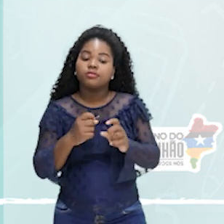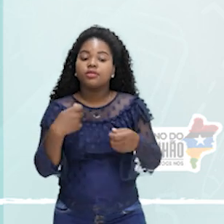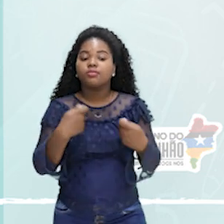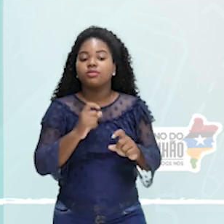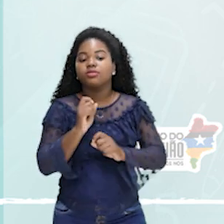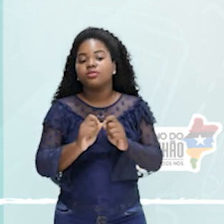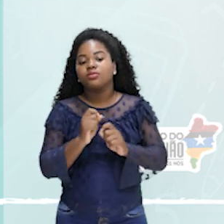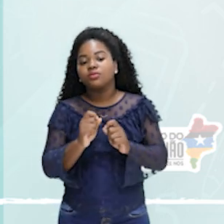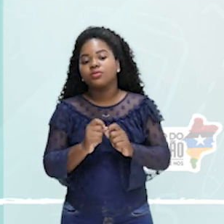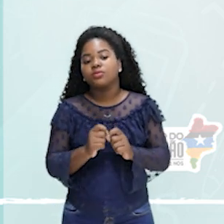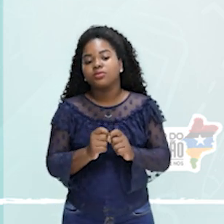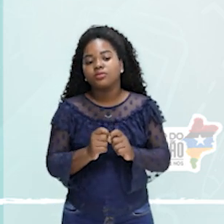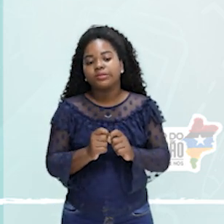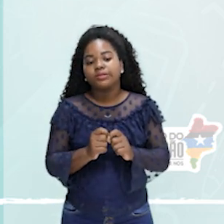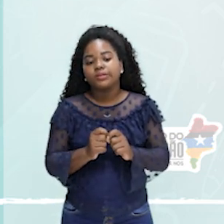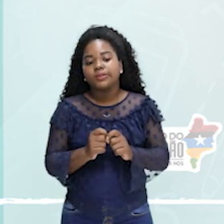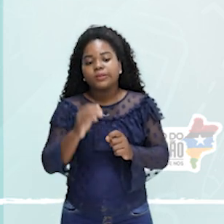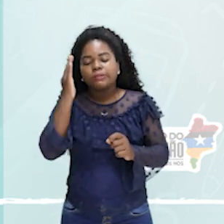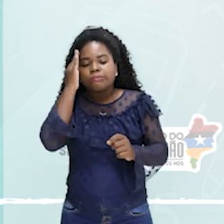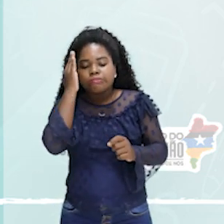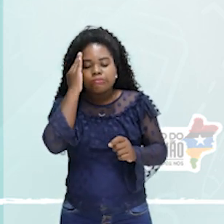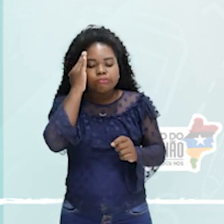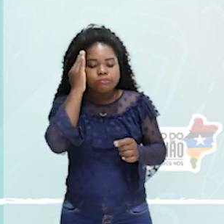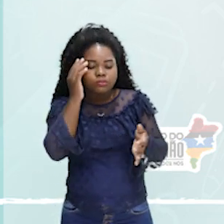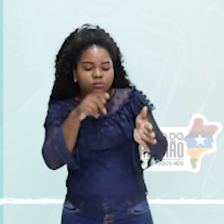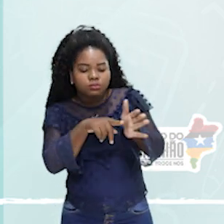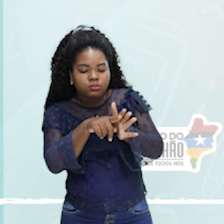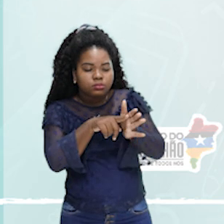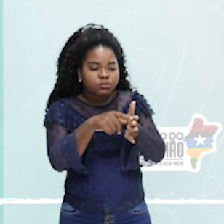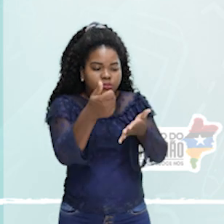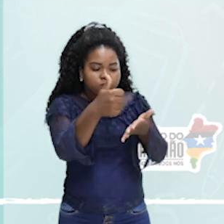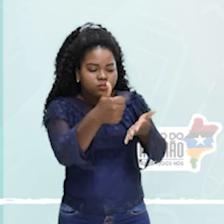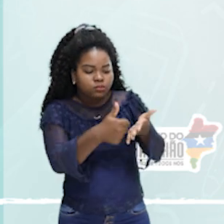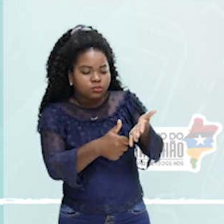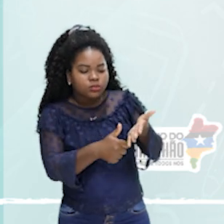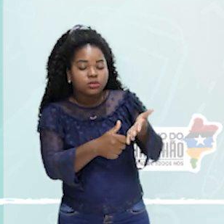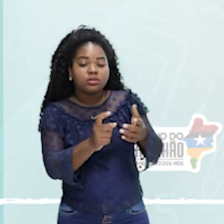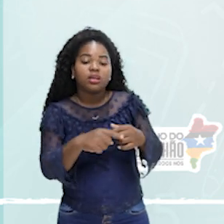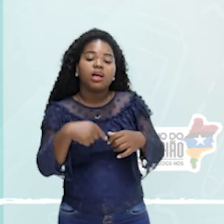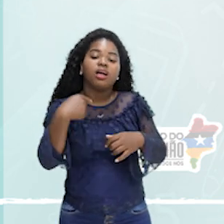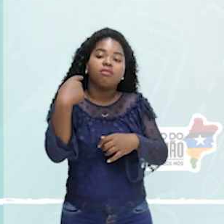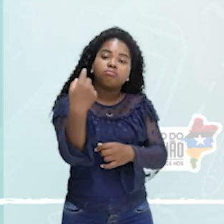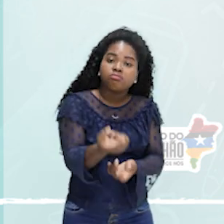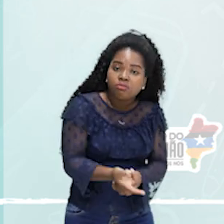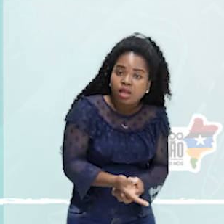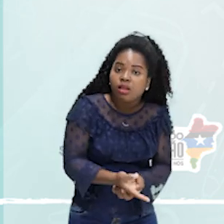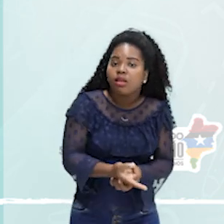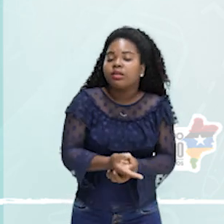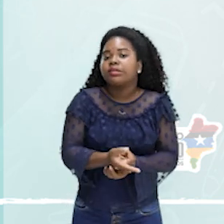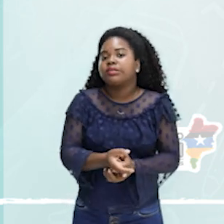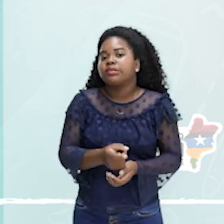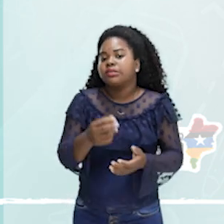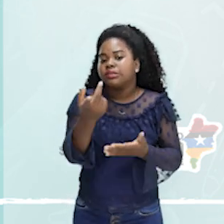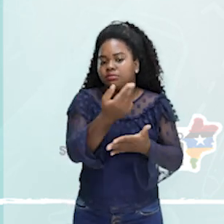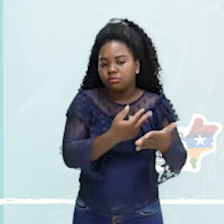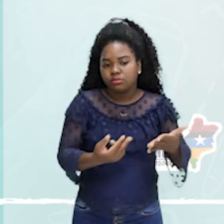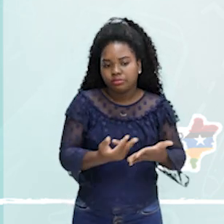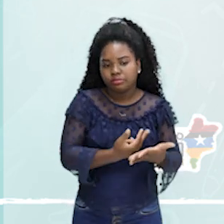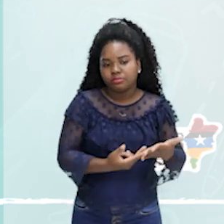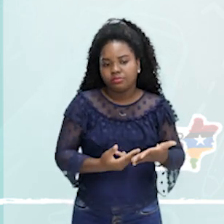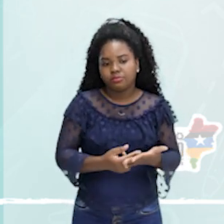quê? Uma compreensão. Não tem nada além da figura que nos leve a